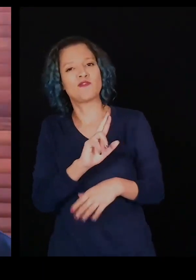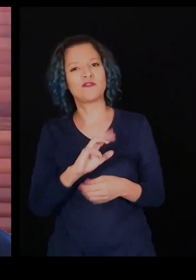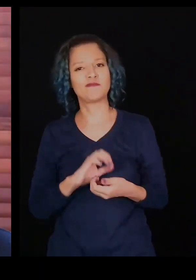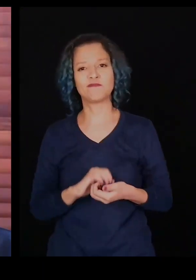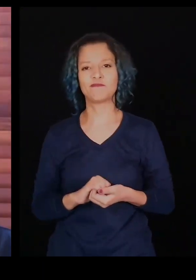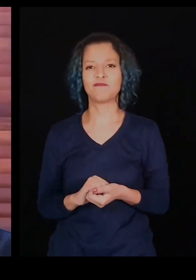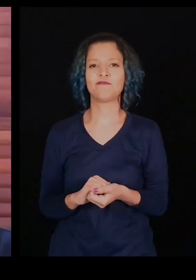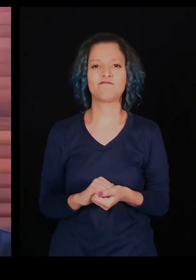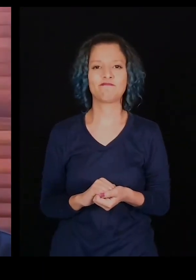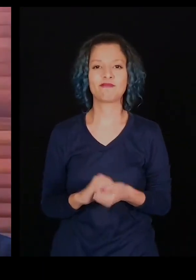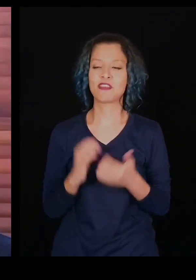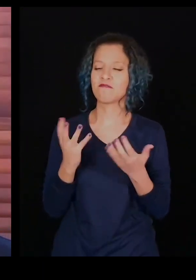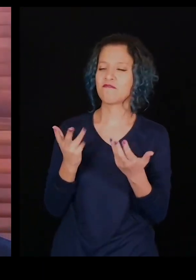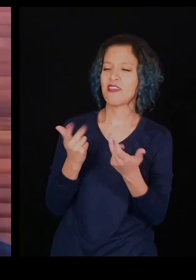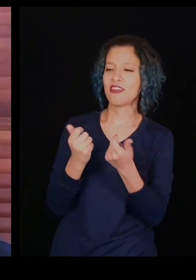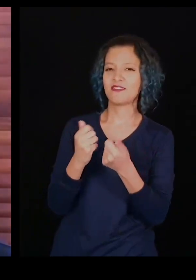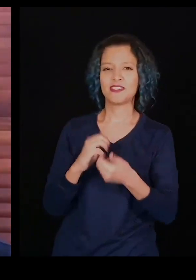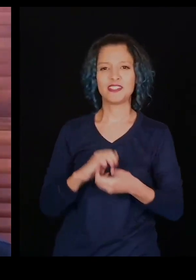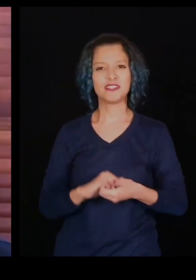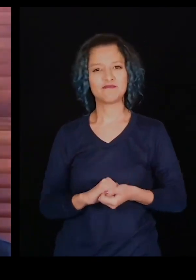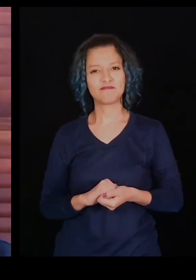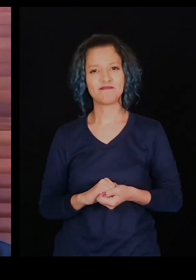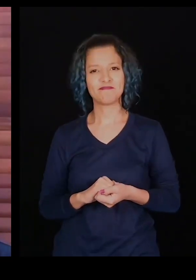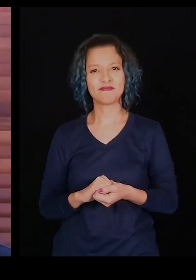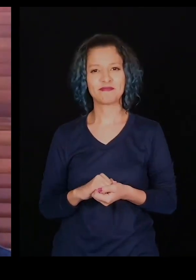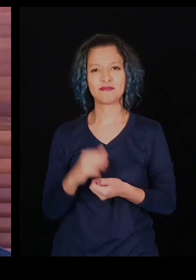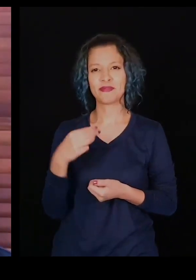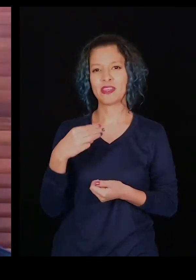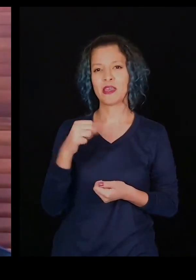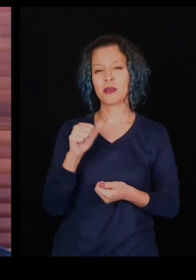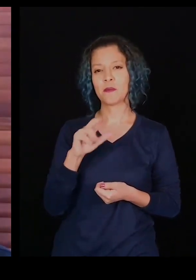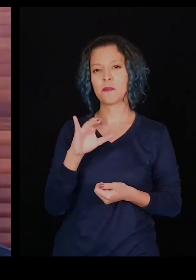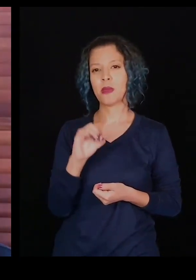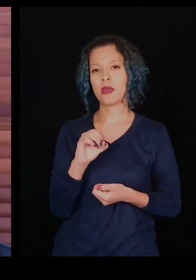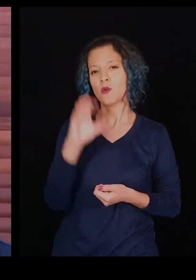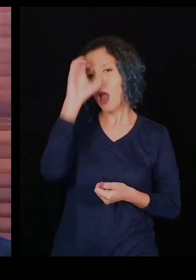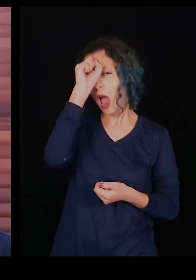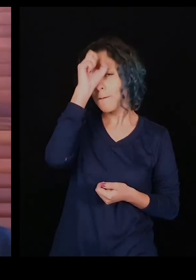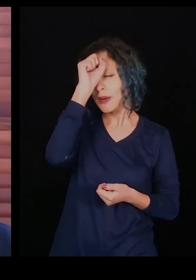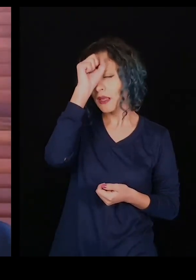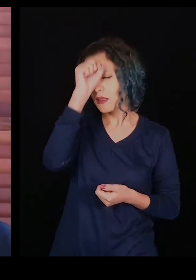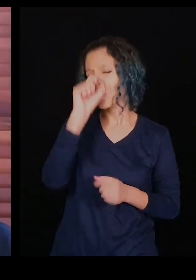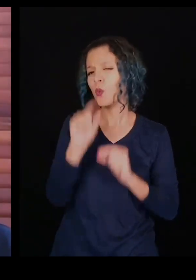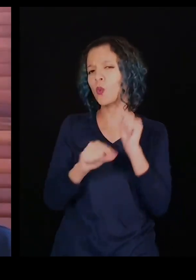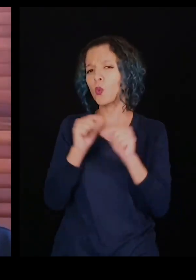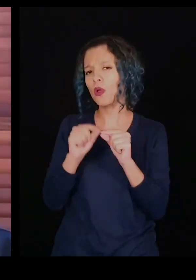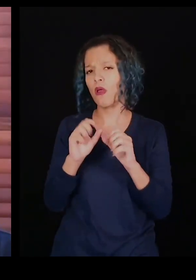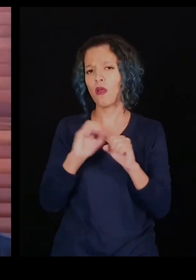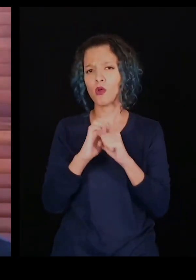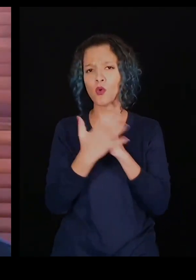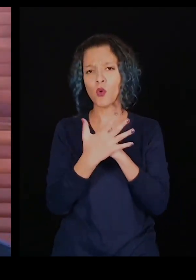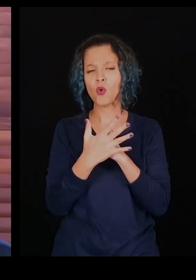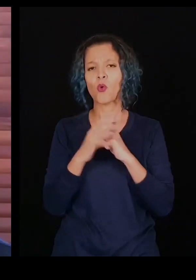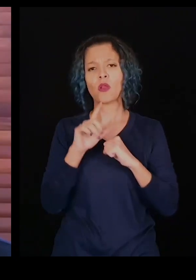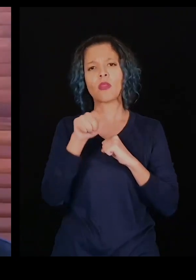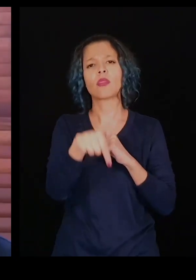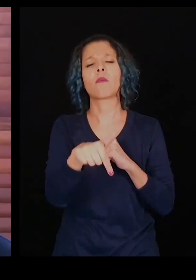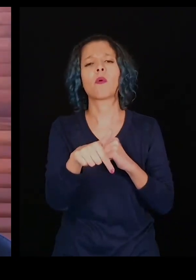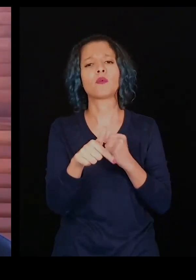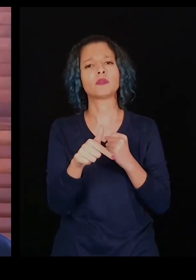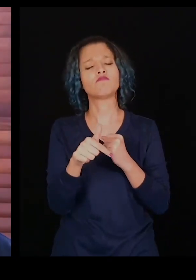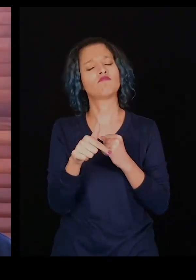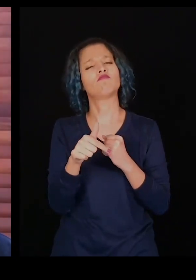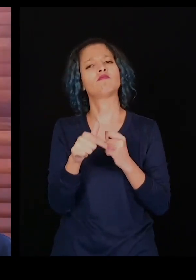aí? O que você aprendeu e vai levar para o pós-pandemia e o que você espera receber de provocações dos